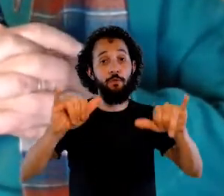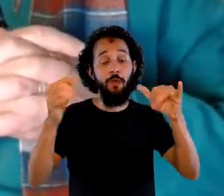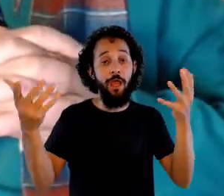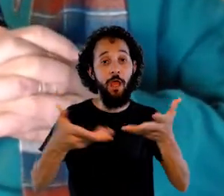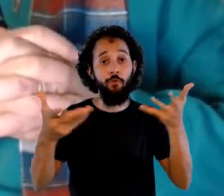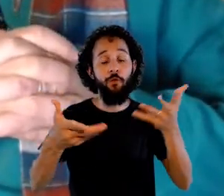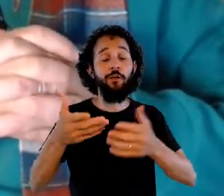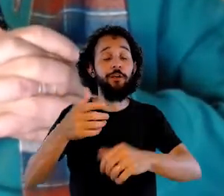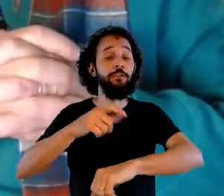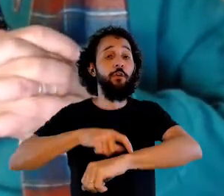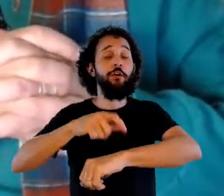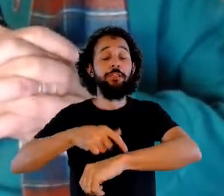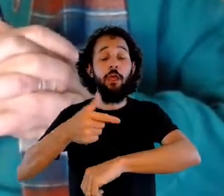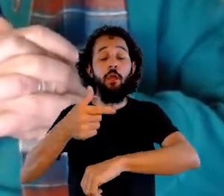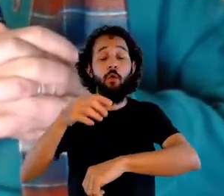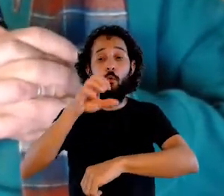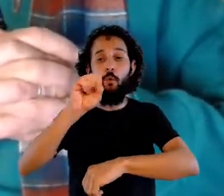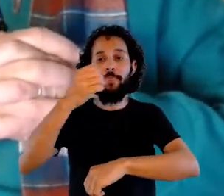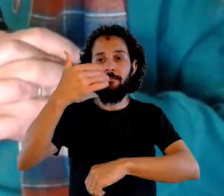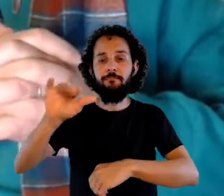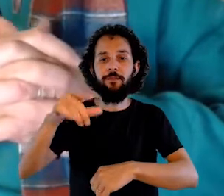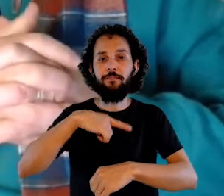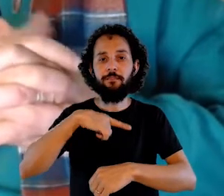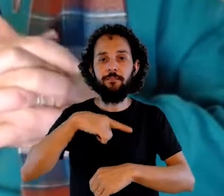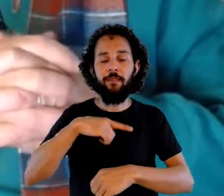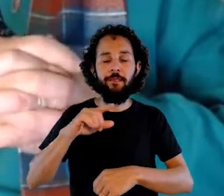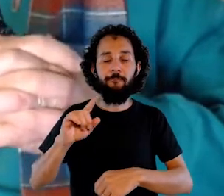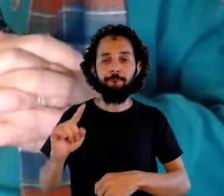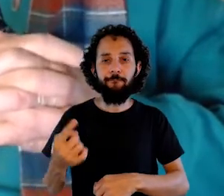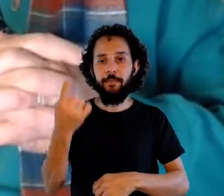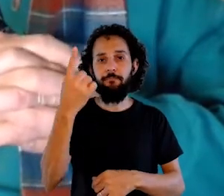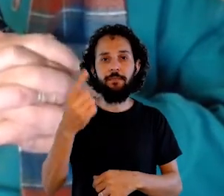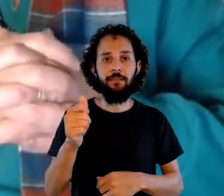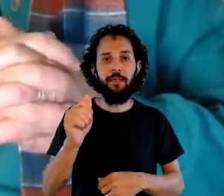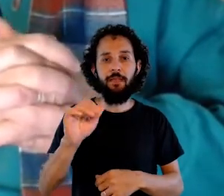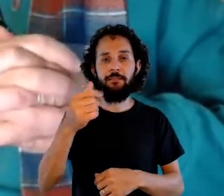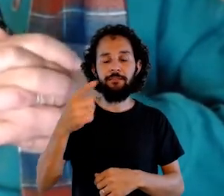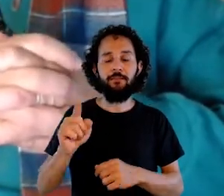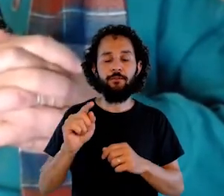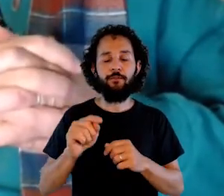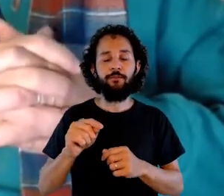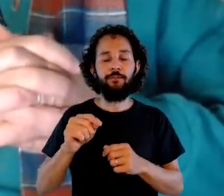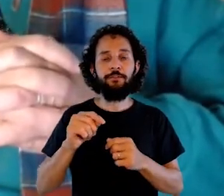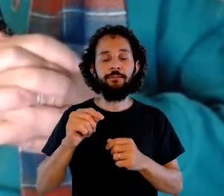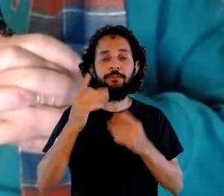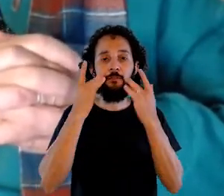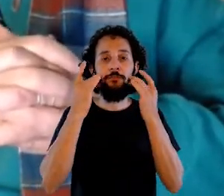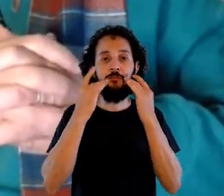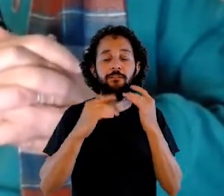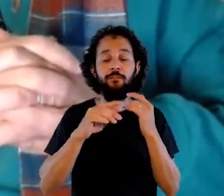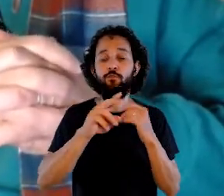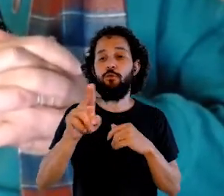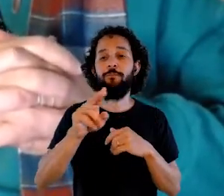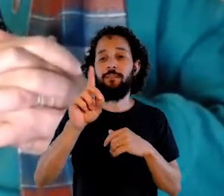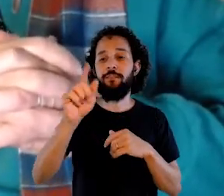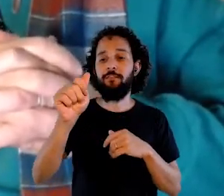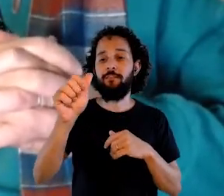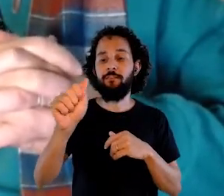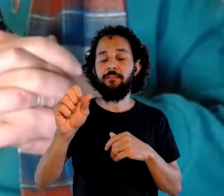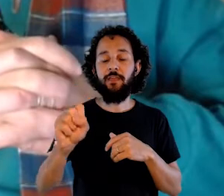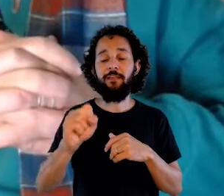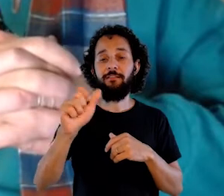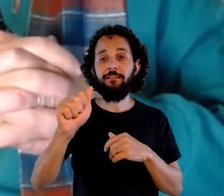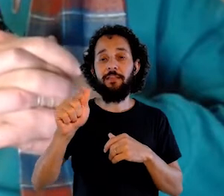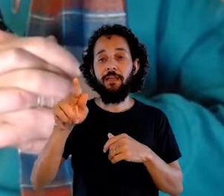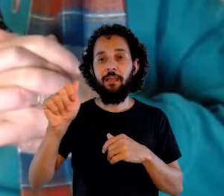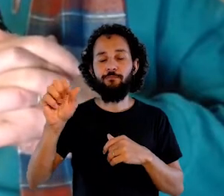tem a apresentação do primeiro ação cênica, o primeiro espetáculo, chamado Das Águas, da Cris Campos Sereia, lá do São Luís